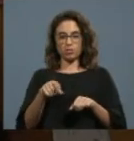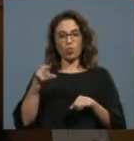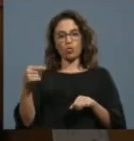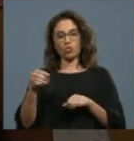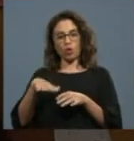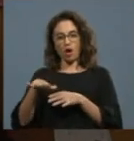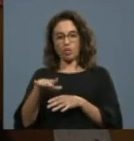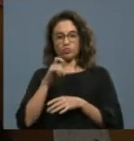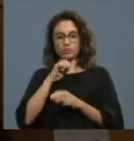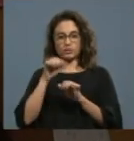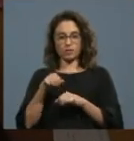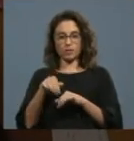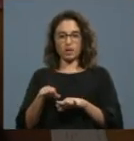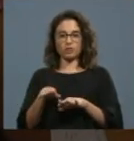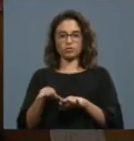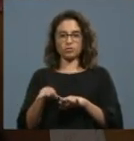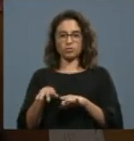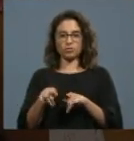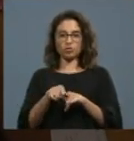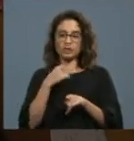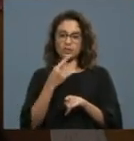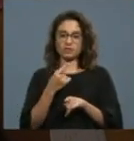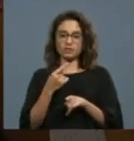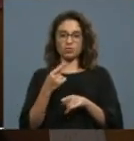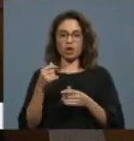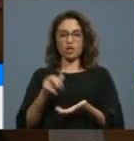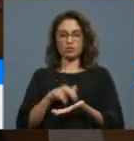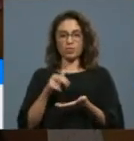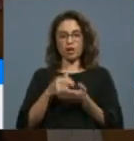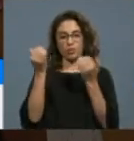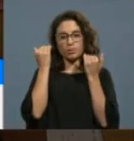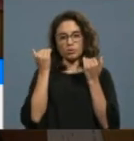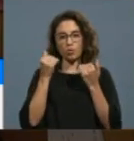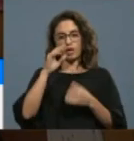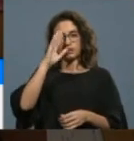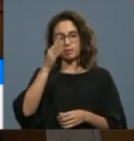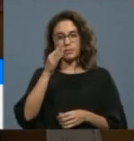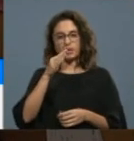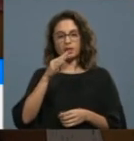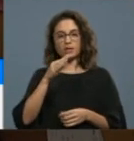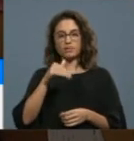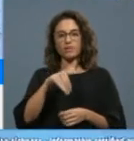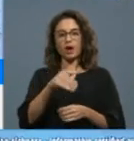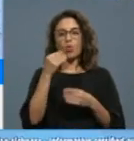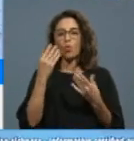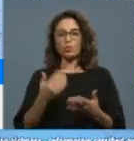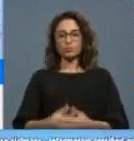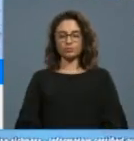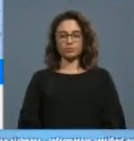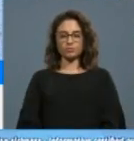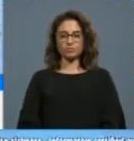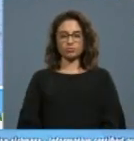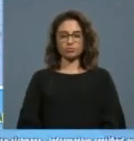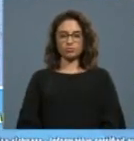mas é como lhe disse, ainda estamos aqui à espera das diretrizes para saber exatamente como é que vai suceder. Os